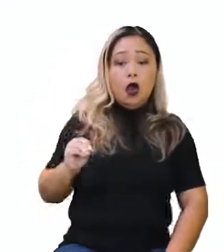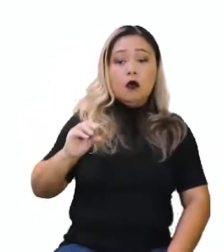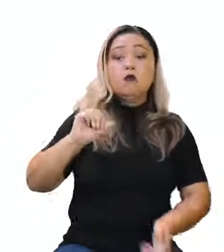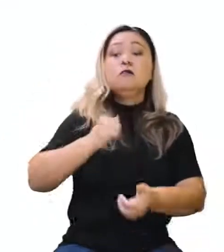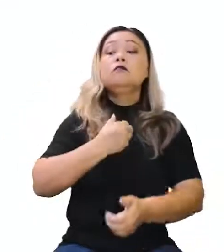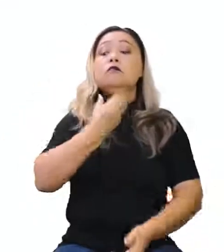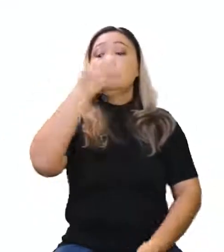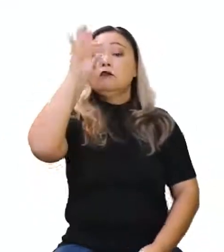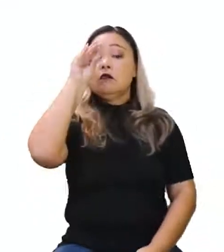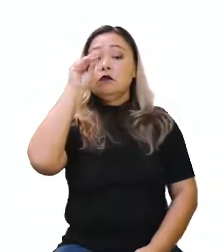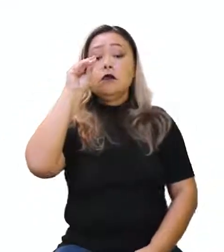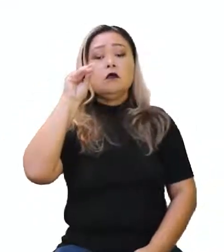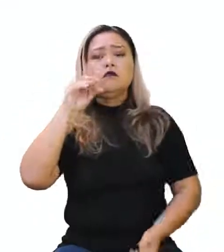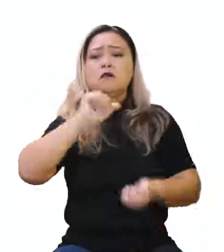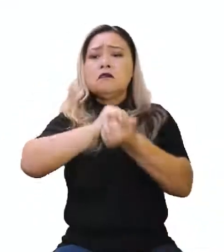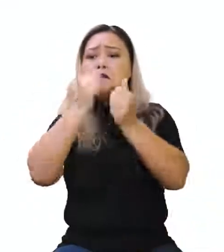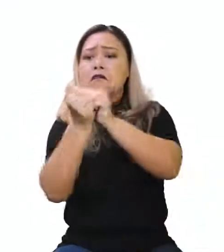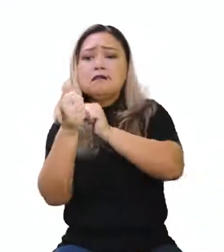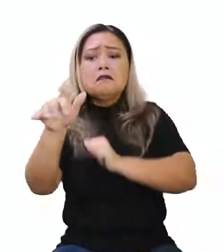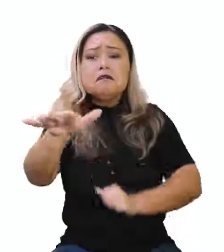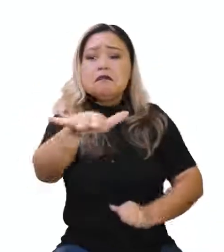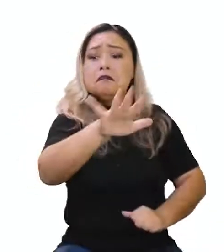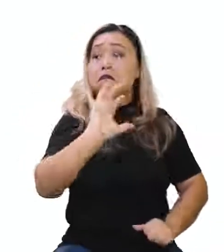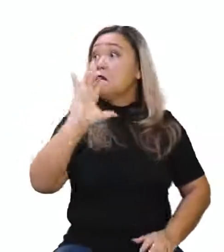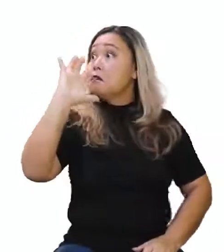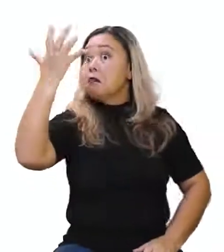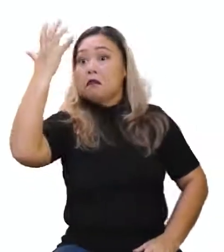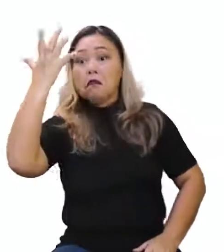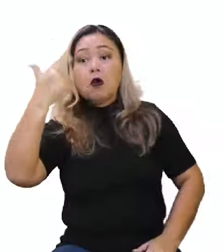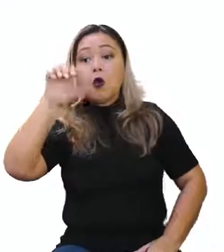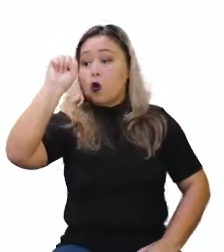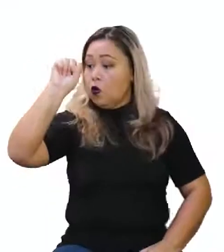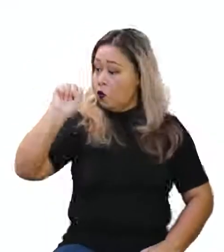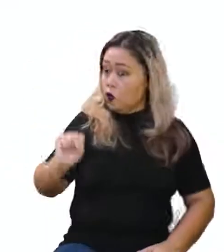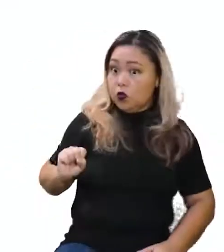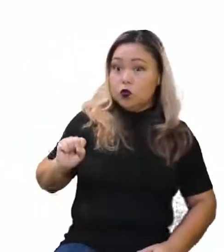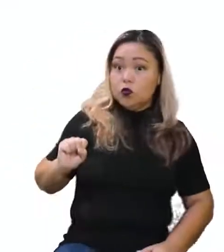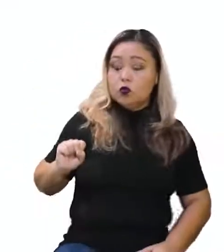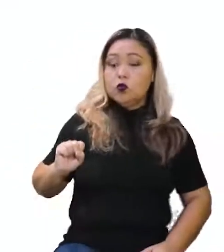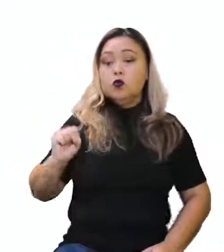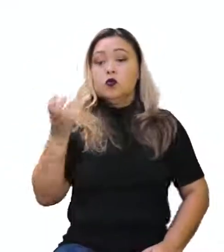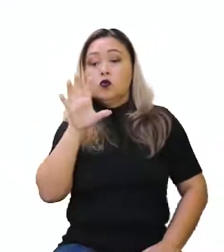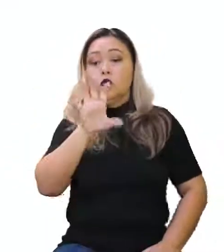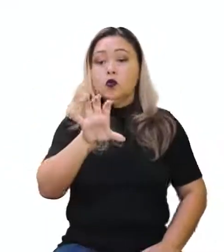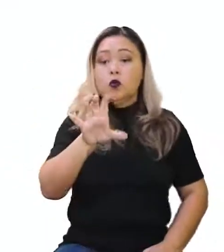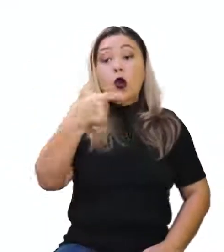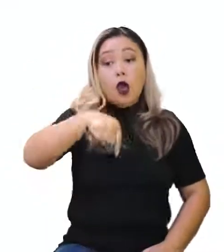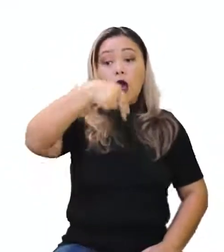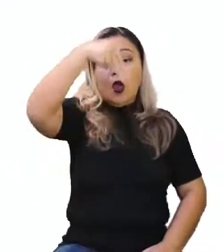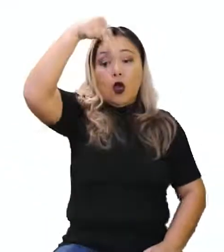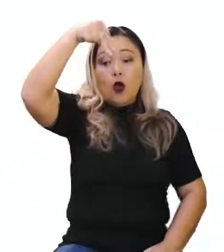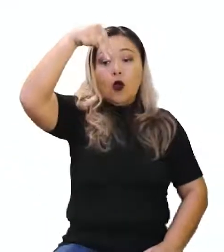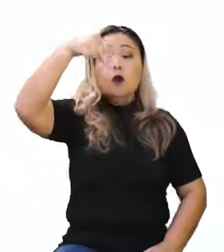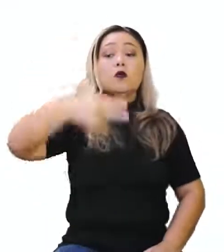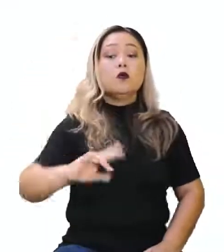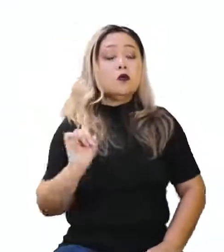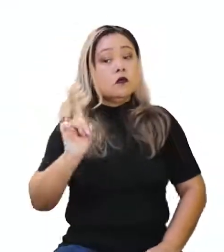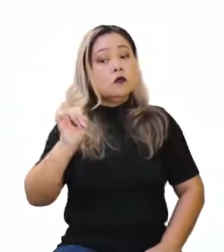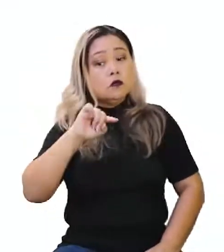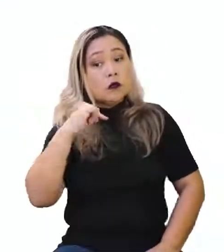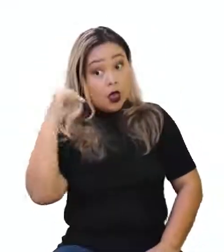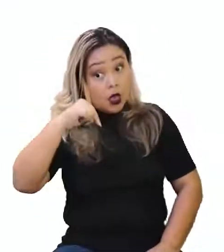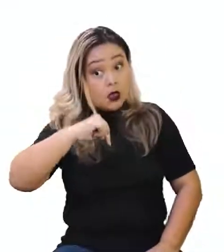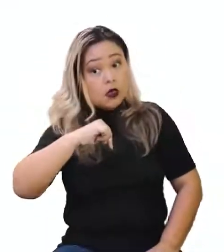que se adapta em vários processos climáticos, tanto no sul, centro-oeste, como aqui no norte do